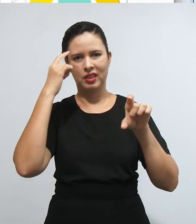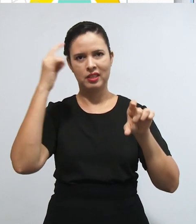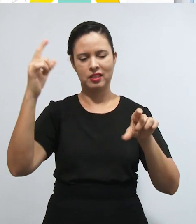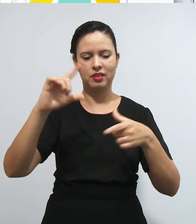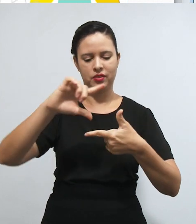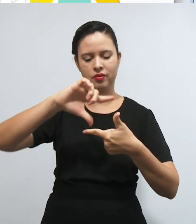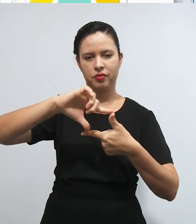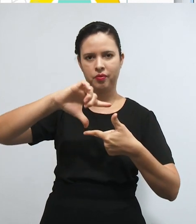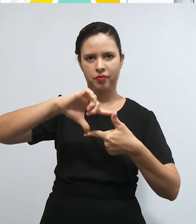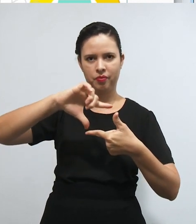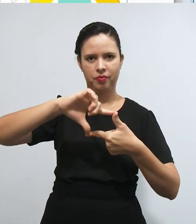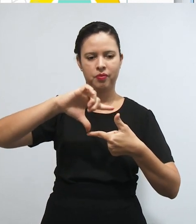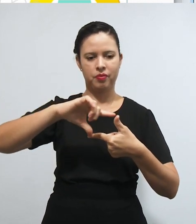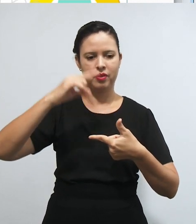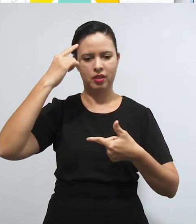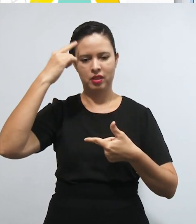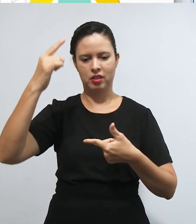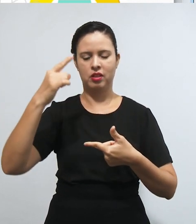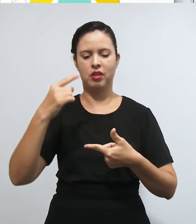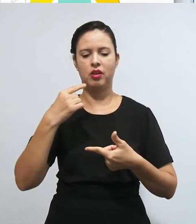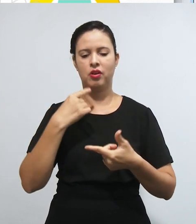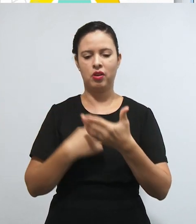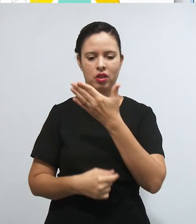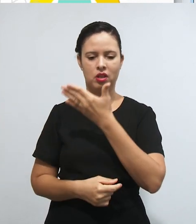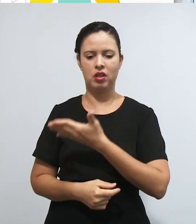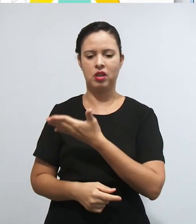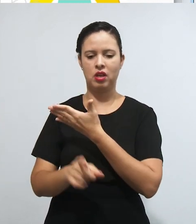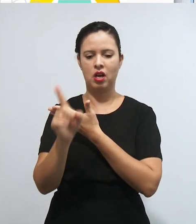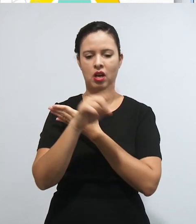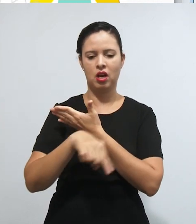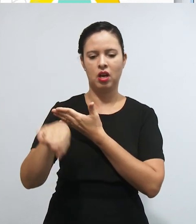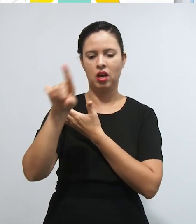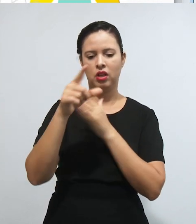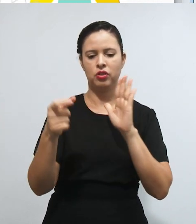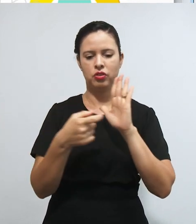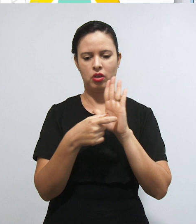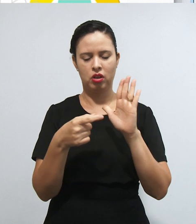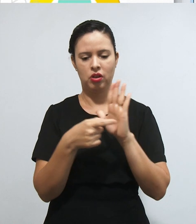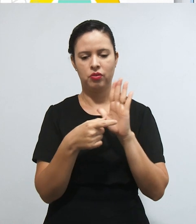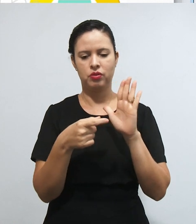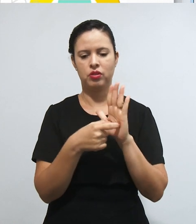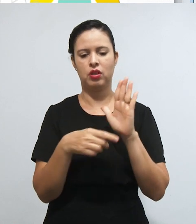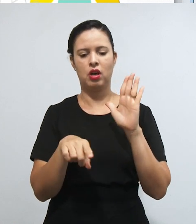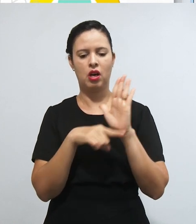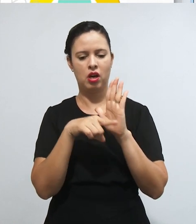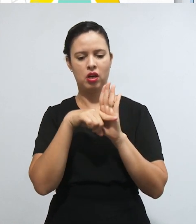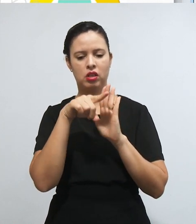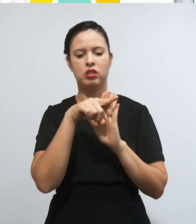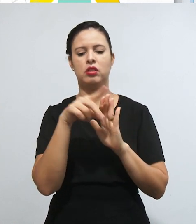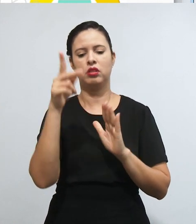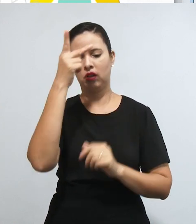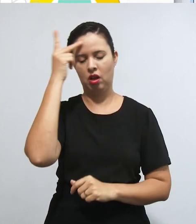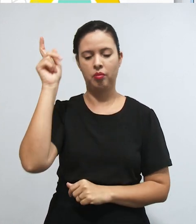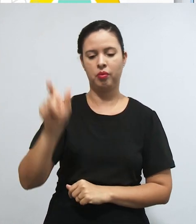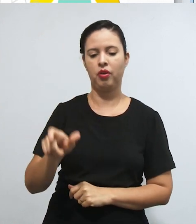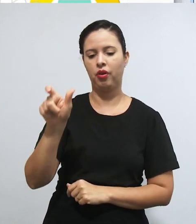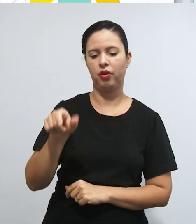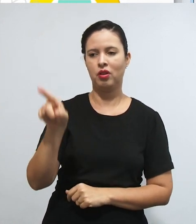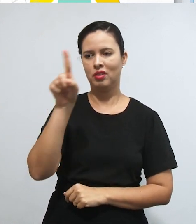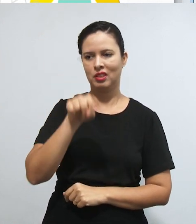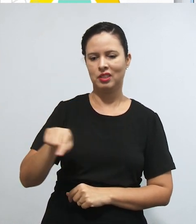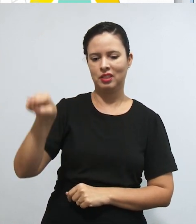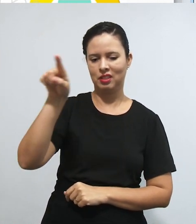bastante, inclusive esse aqui que vocês estão vendo, ó, esse software, esse hardware e o Peopleware, eu utilizei